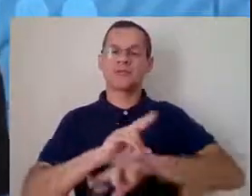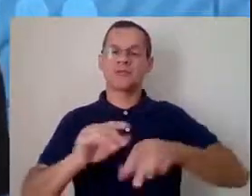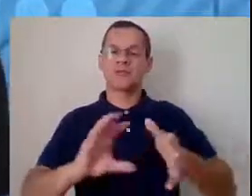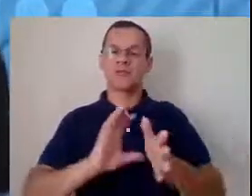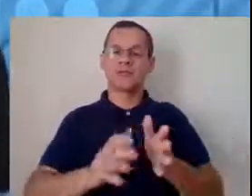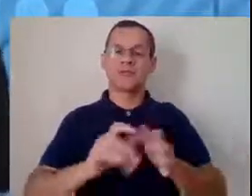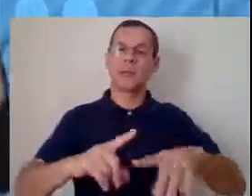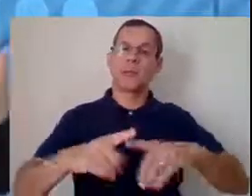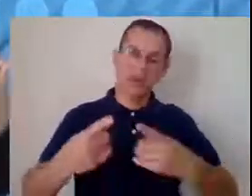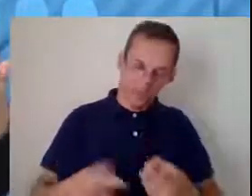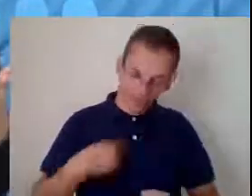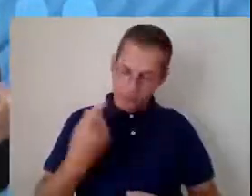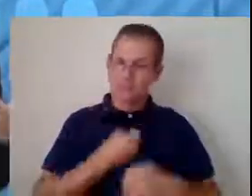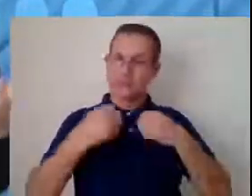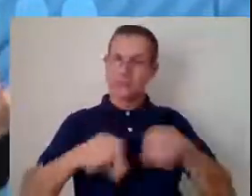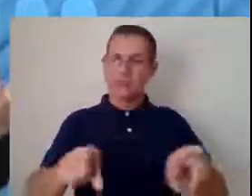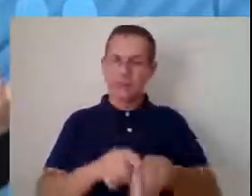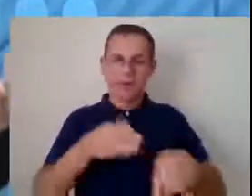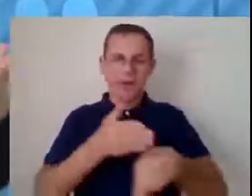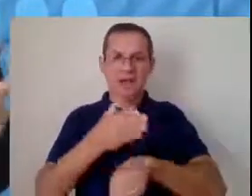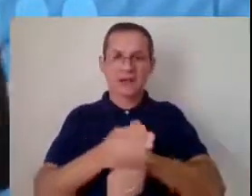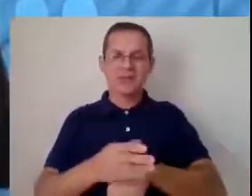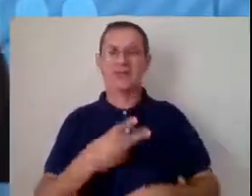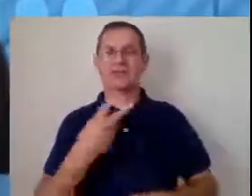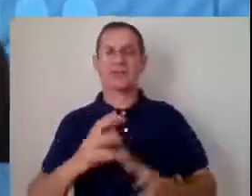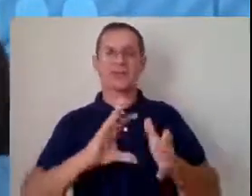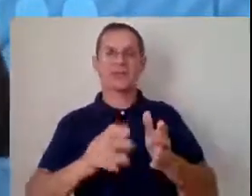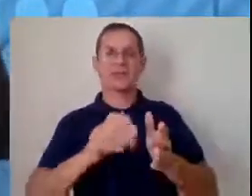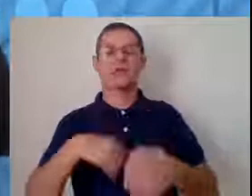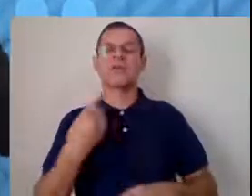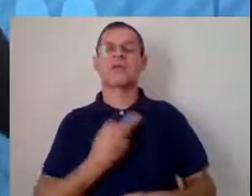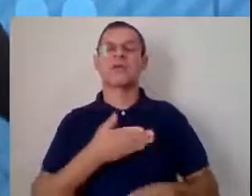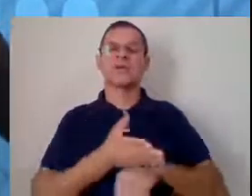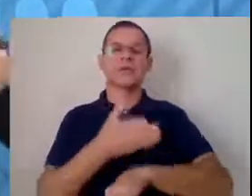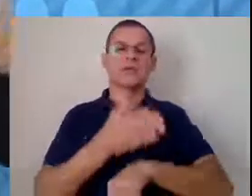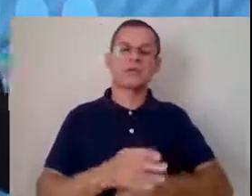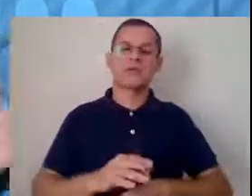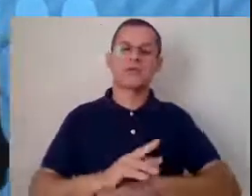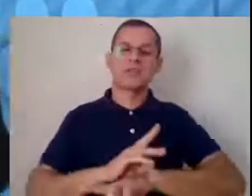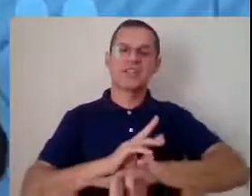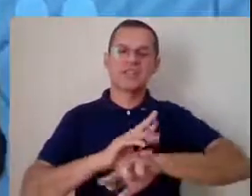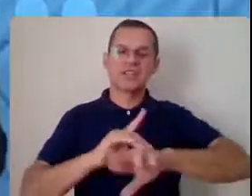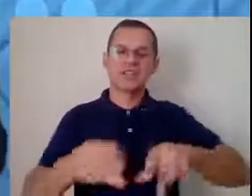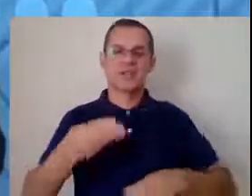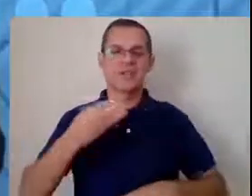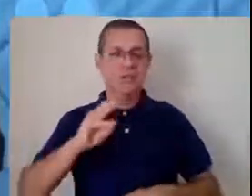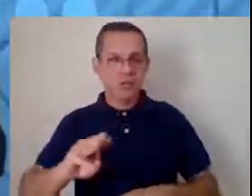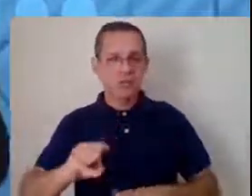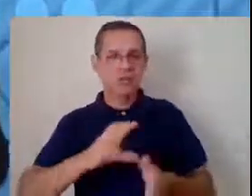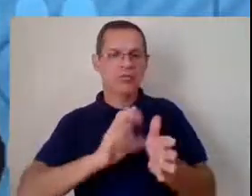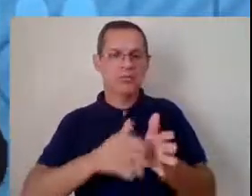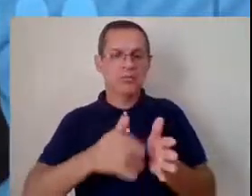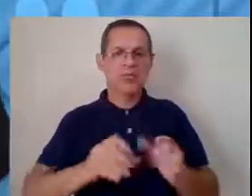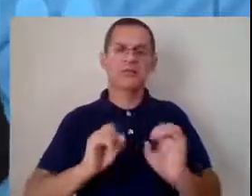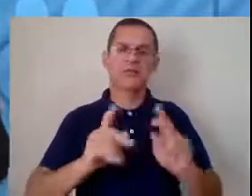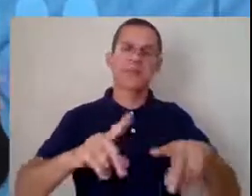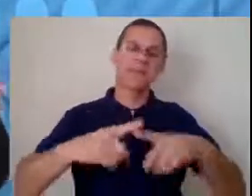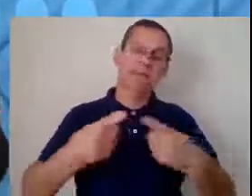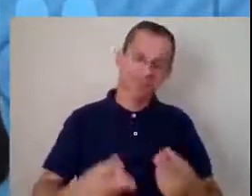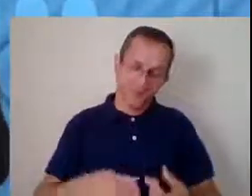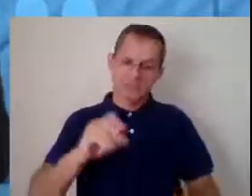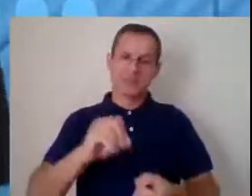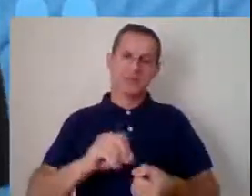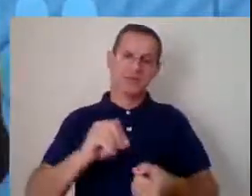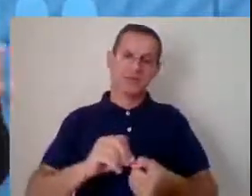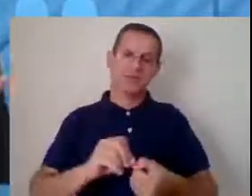bancos de dados, e nós podemos acessar 2 bancos de dados, nós podemos acessar centenas ou milhares de bancos de dados, ok? Para